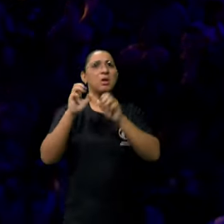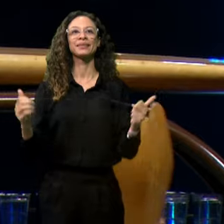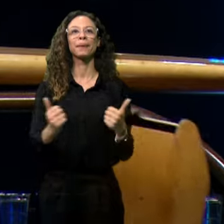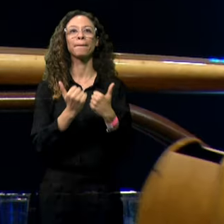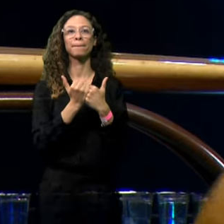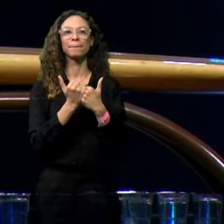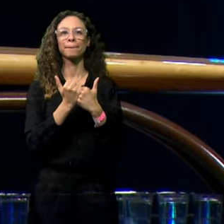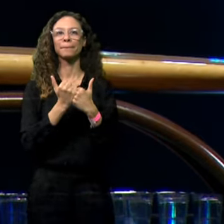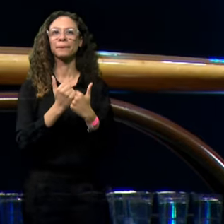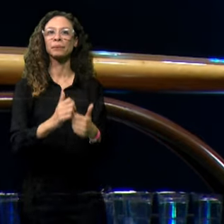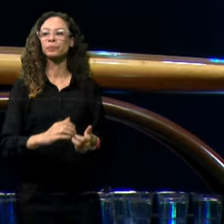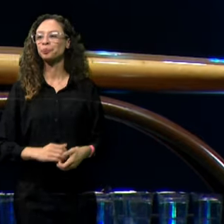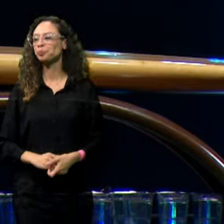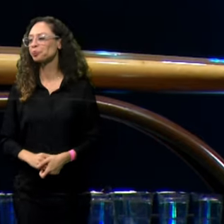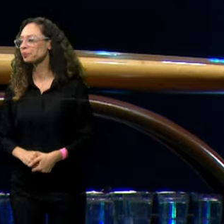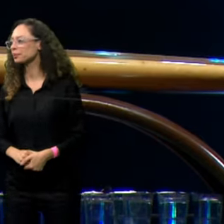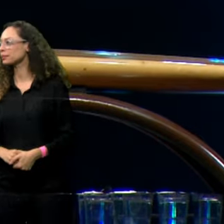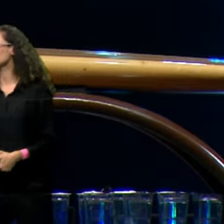sentar